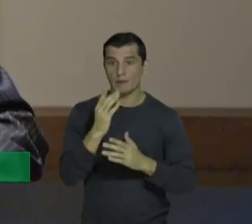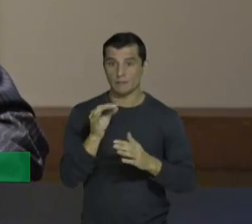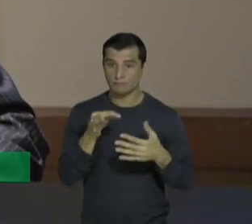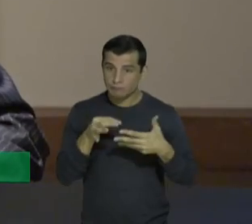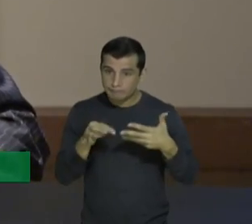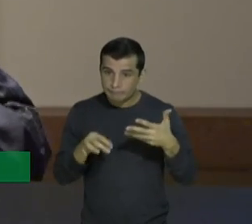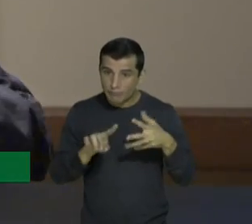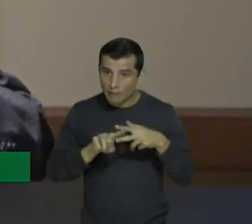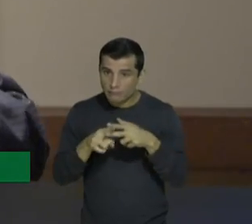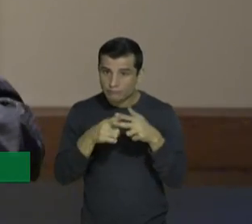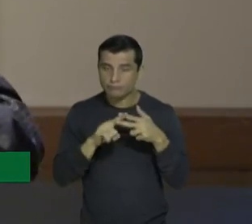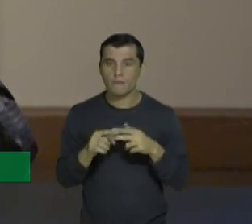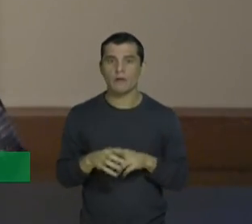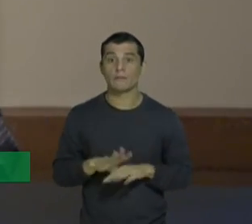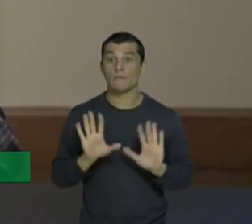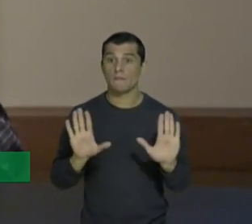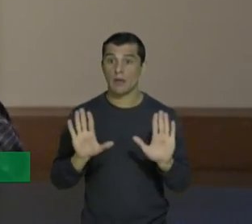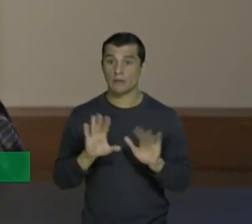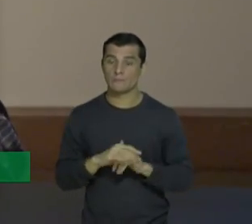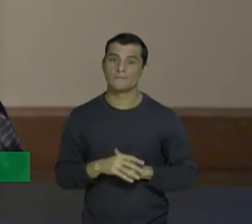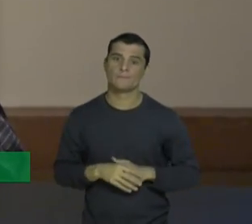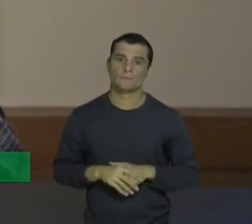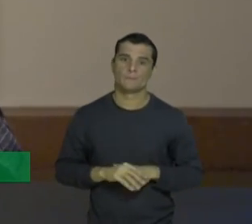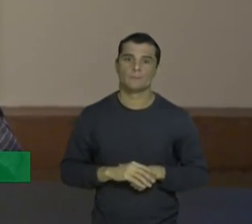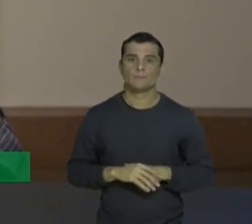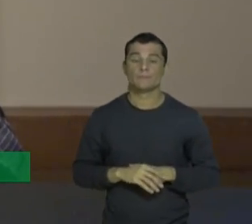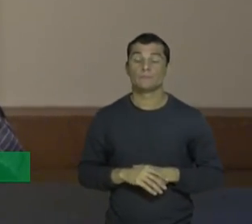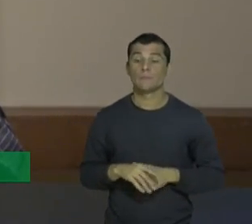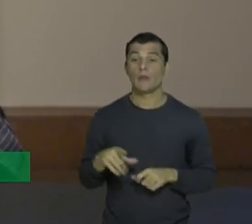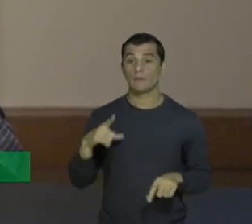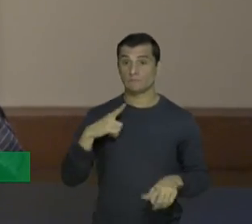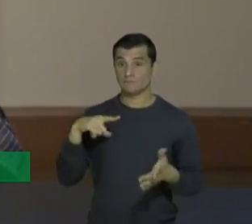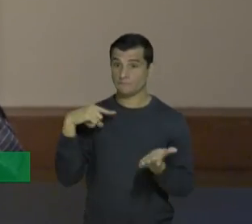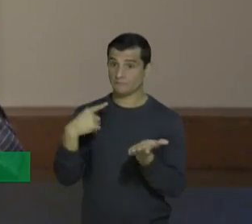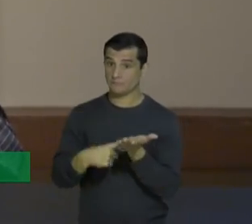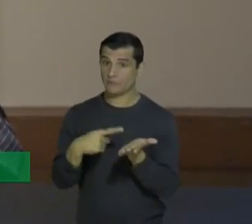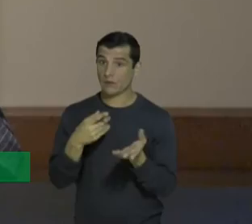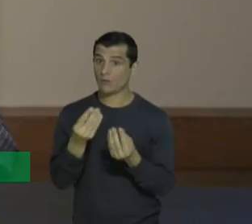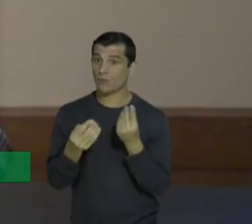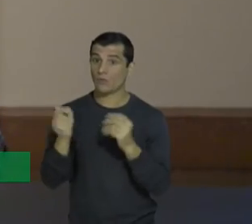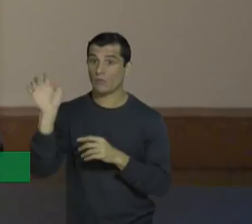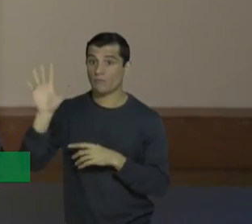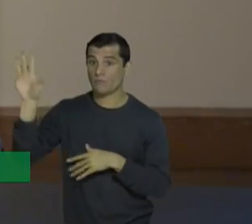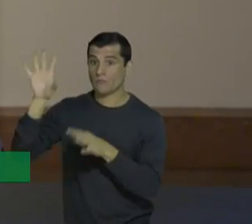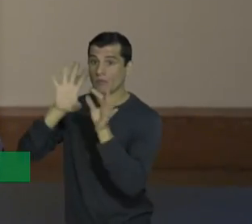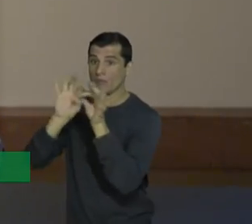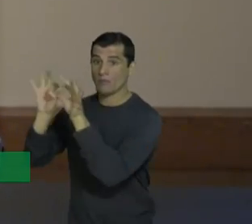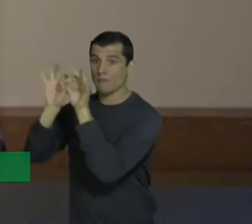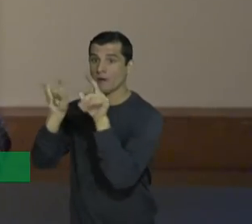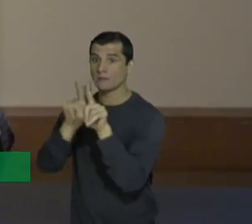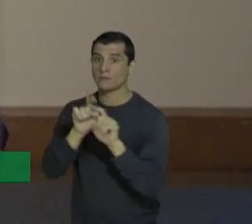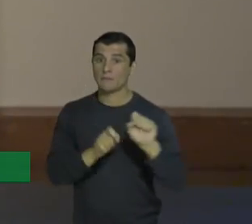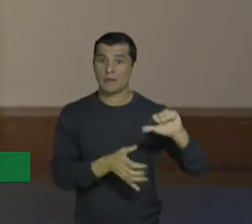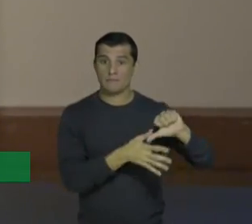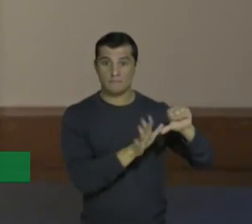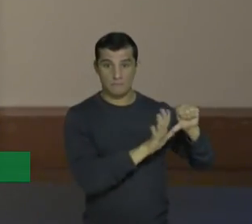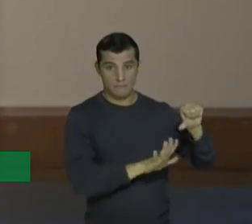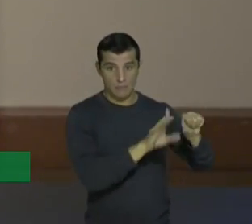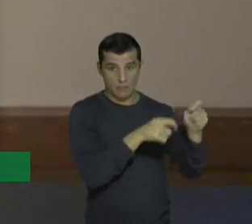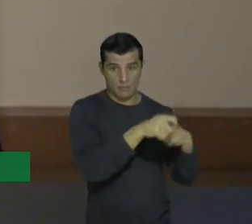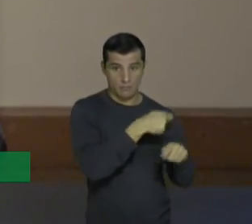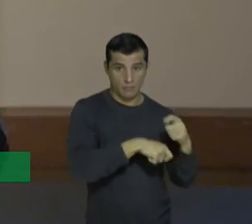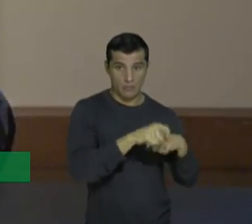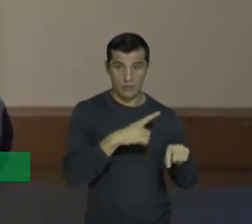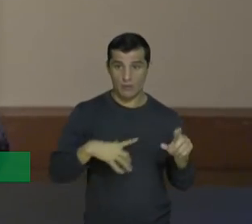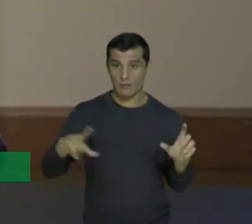europeu porém porém o acordo entre União Europeia e Mercosul não é somente um acordo